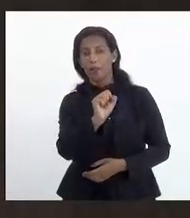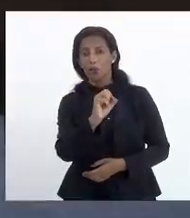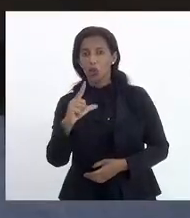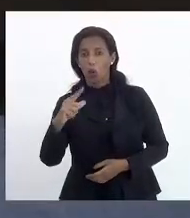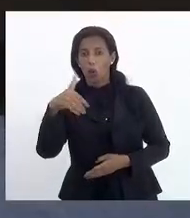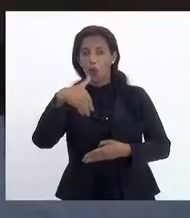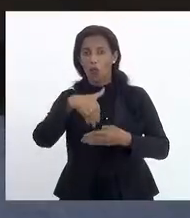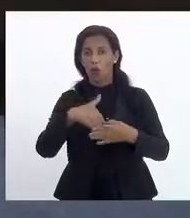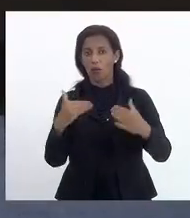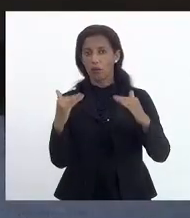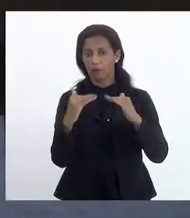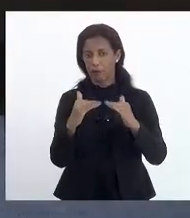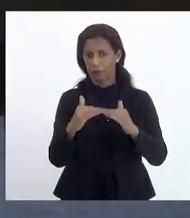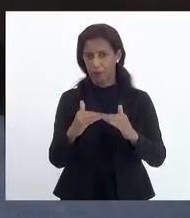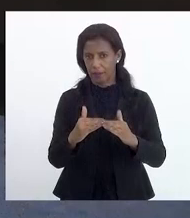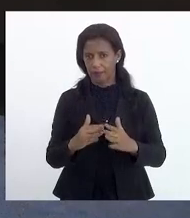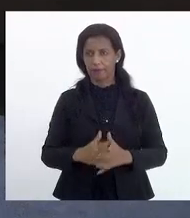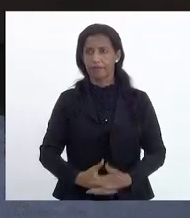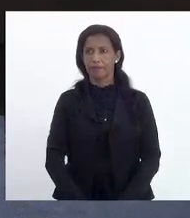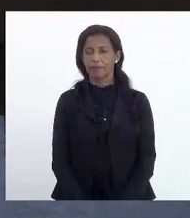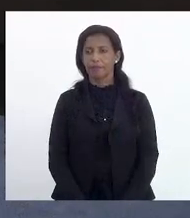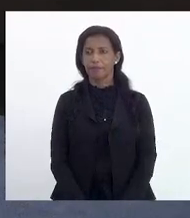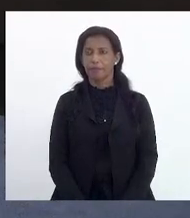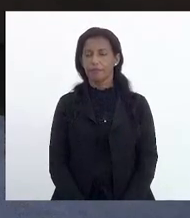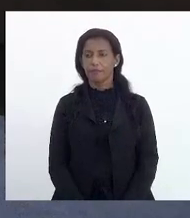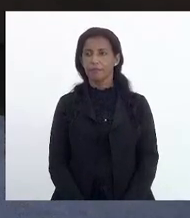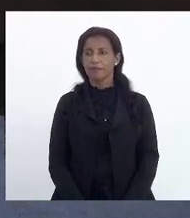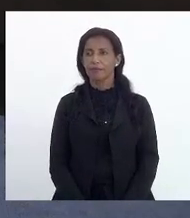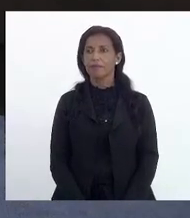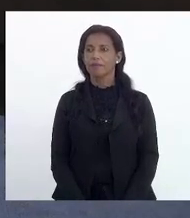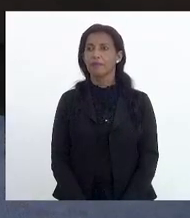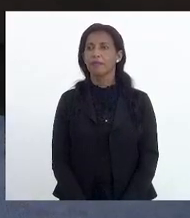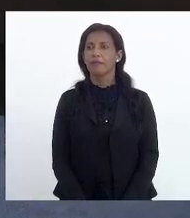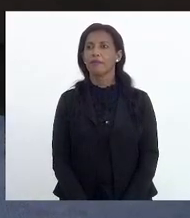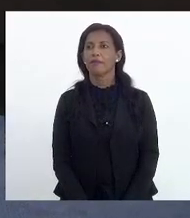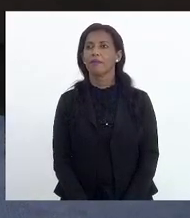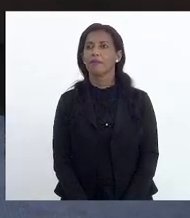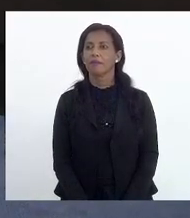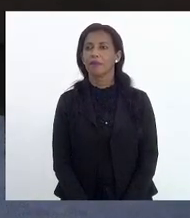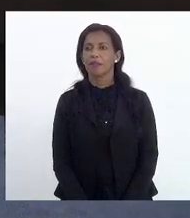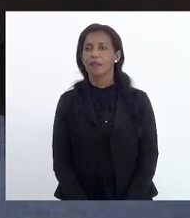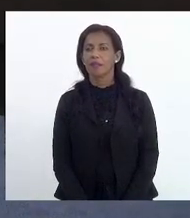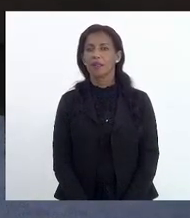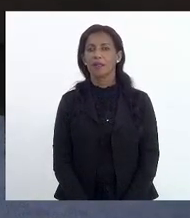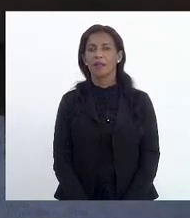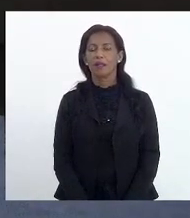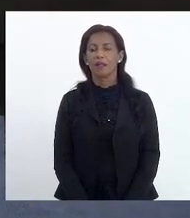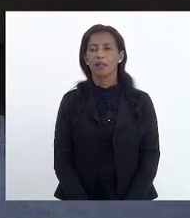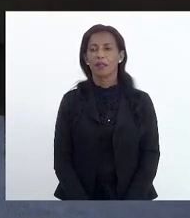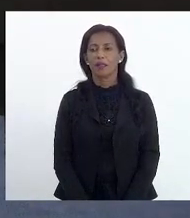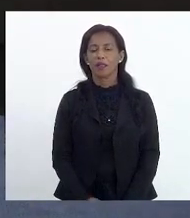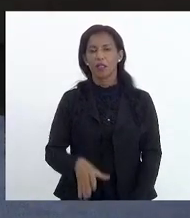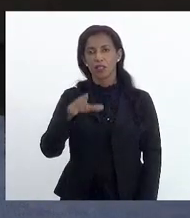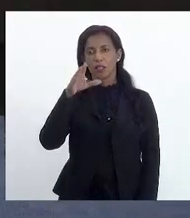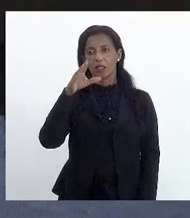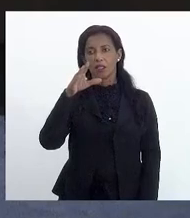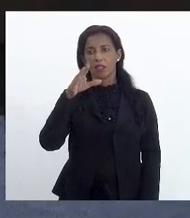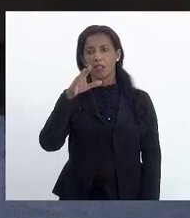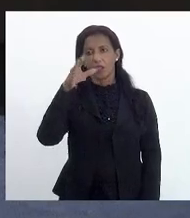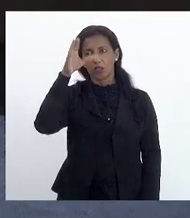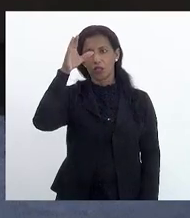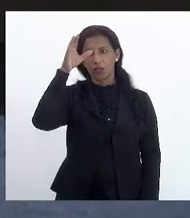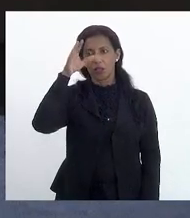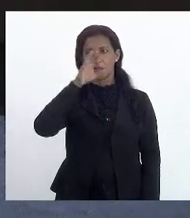presidente. Senhor presidente, tia Ju. Tia Ju, antes, porém, da deputada Marta, e depois vamos ouvir tia Ju. Tia Ju, por